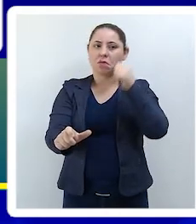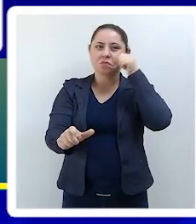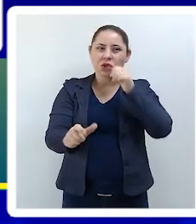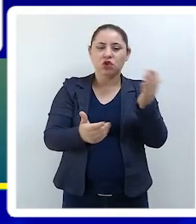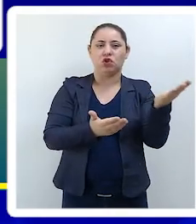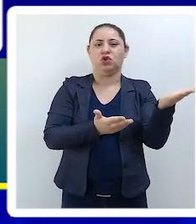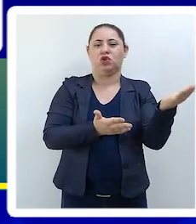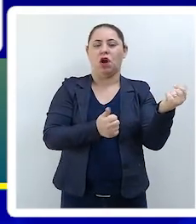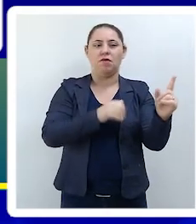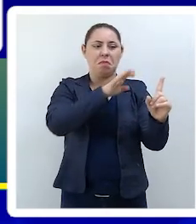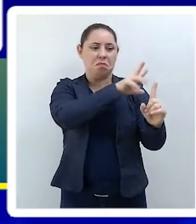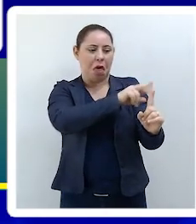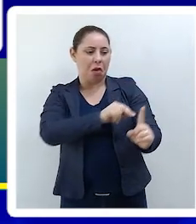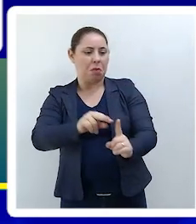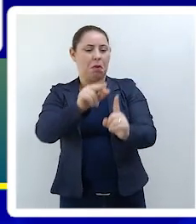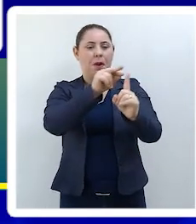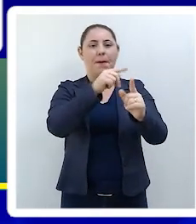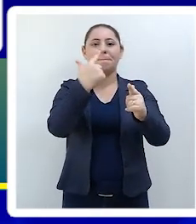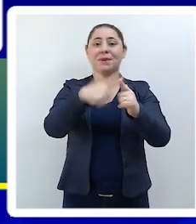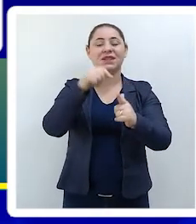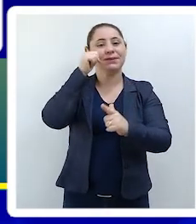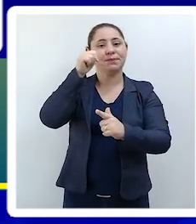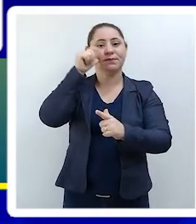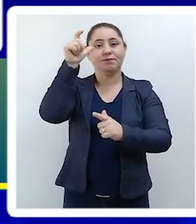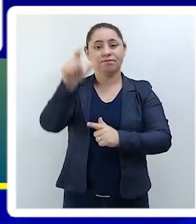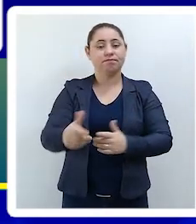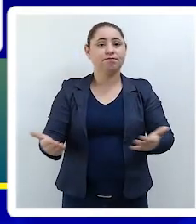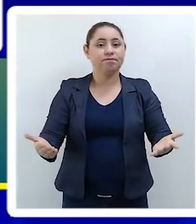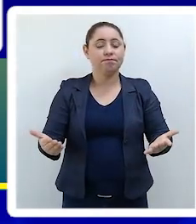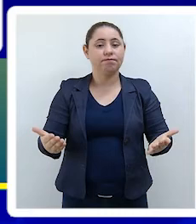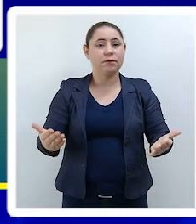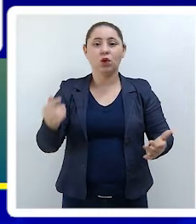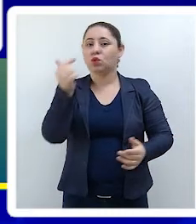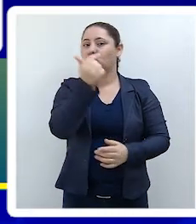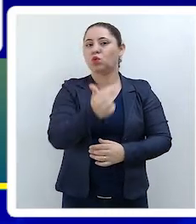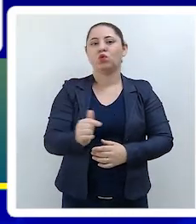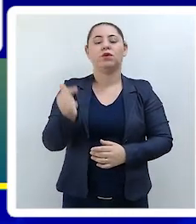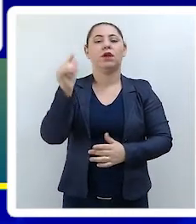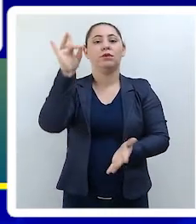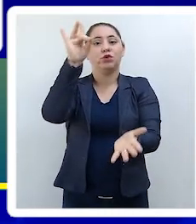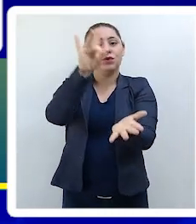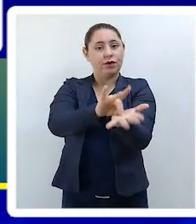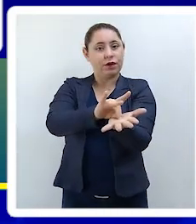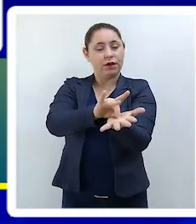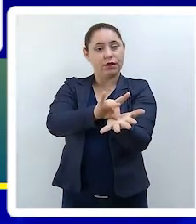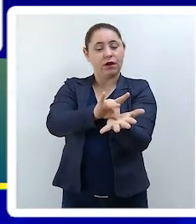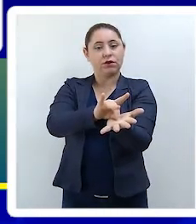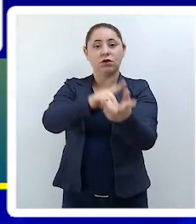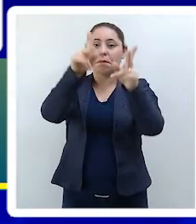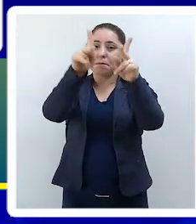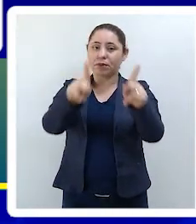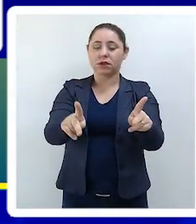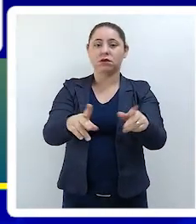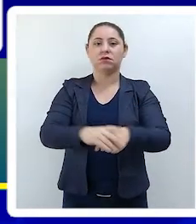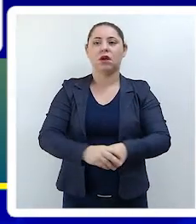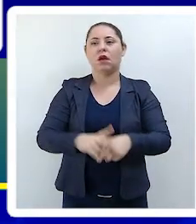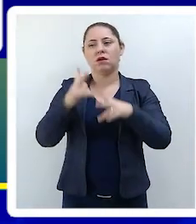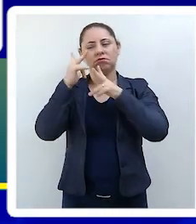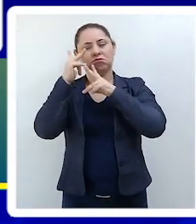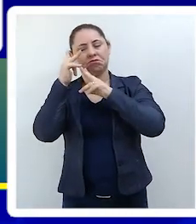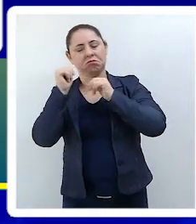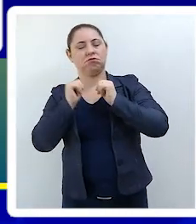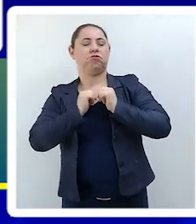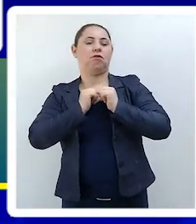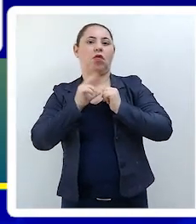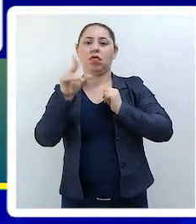no mundo sendo perseguida por questão de gênero, nós não teremos realmente paz, nós não podemos dormir